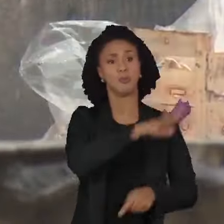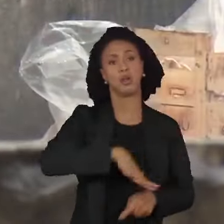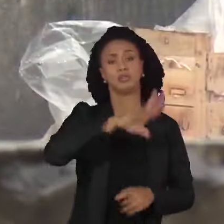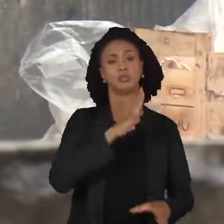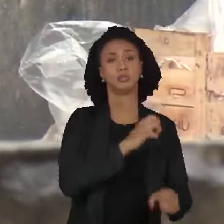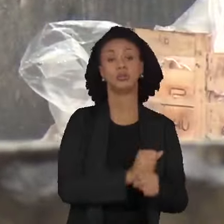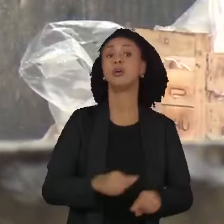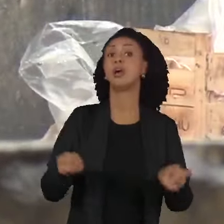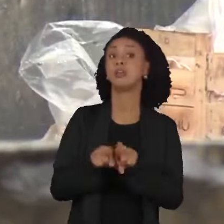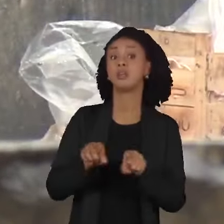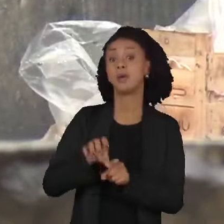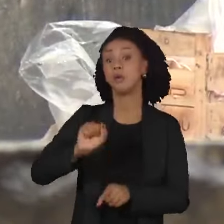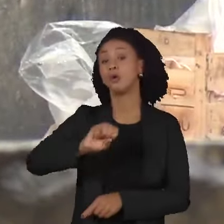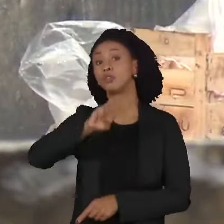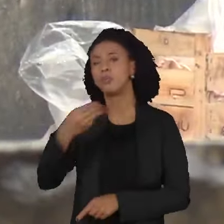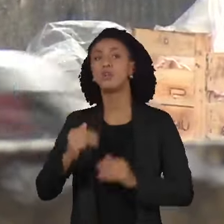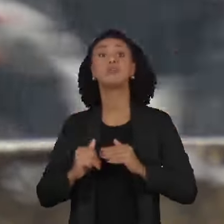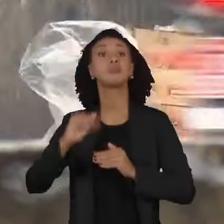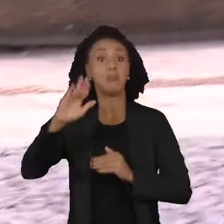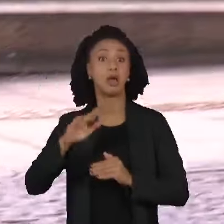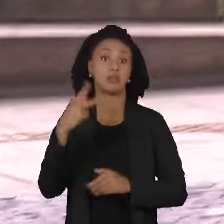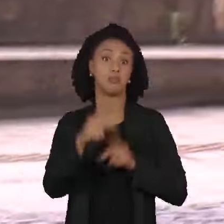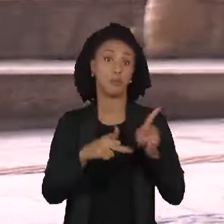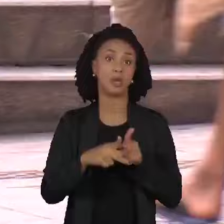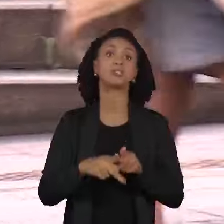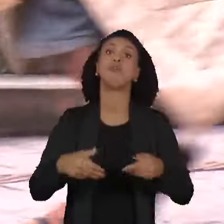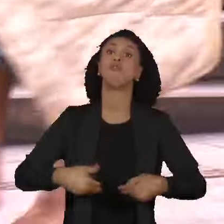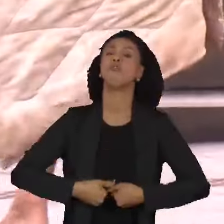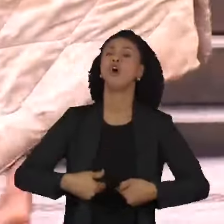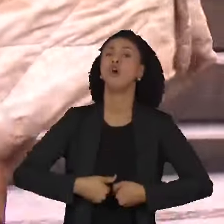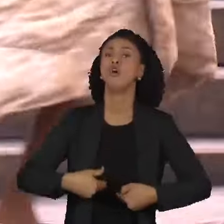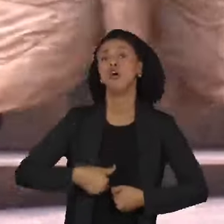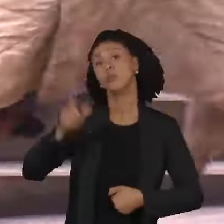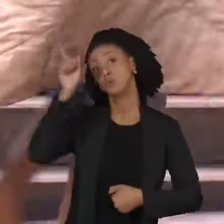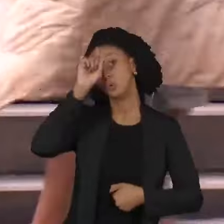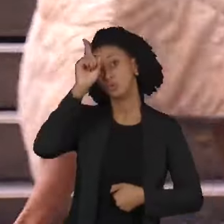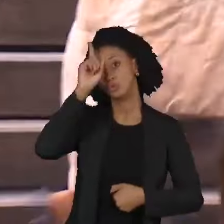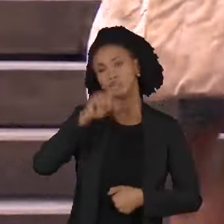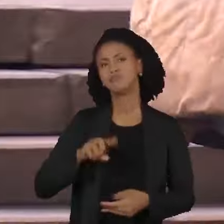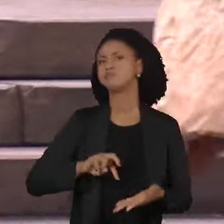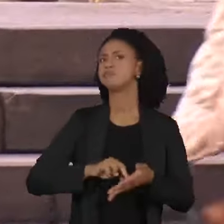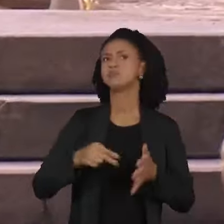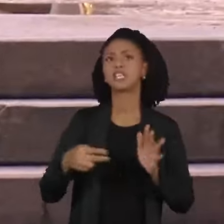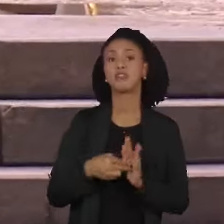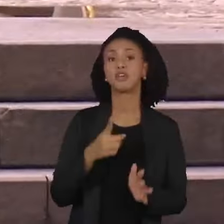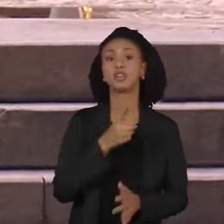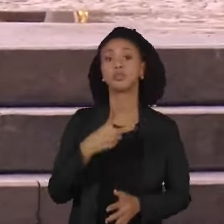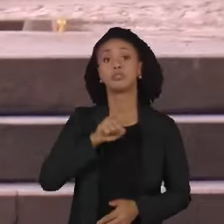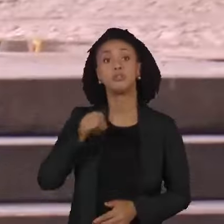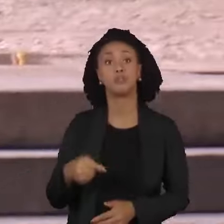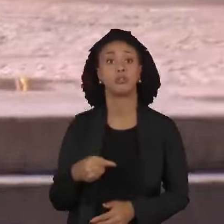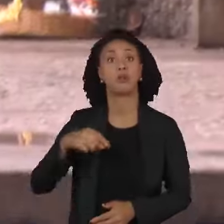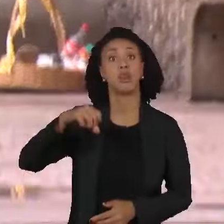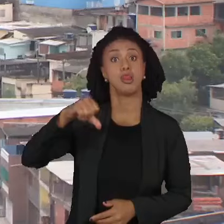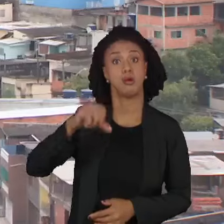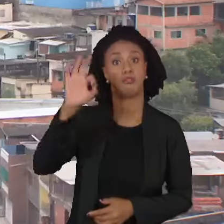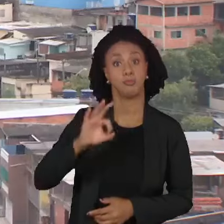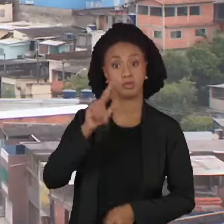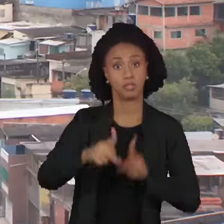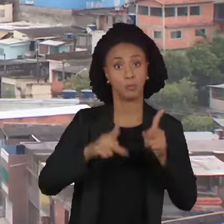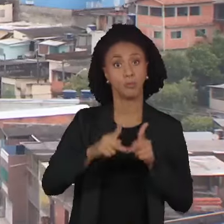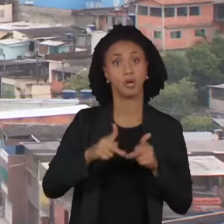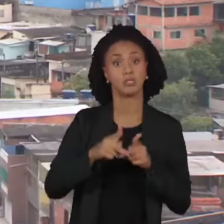mil brasileiros passam fome todos os dias. São 3,9% da população com desnutrição crônica.